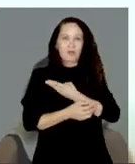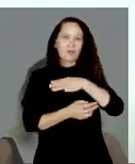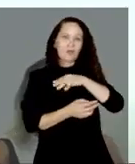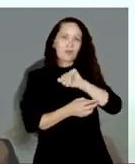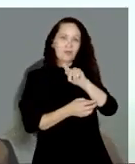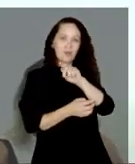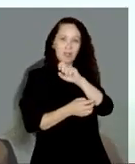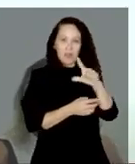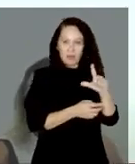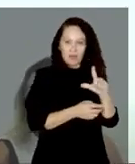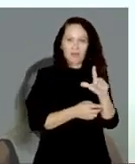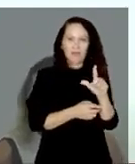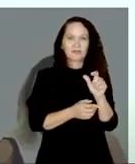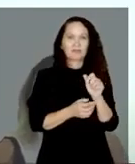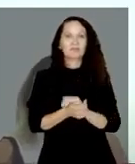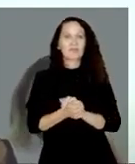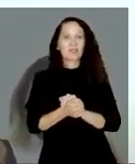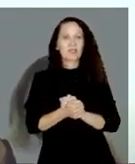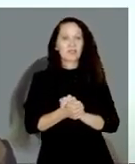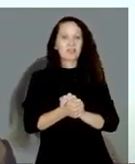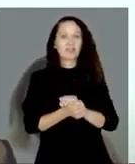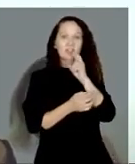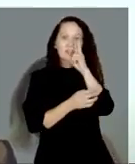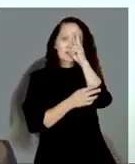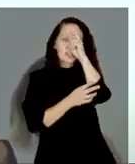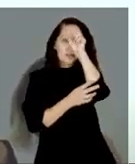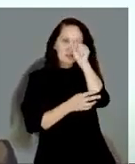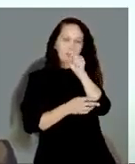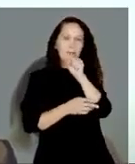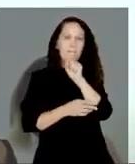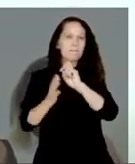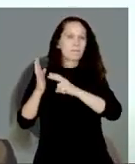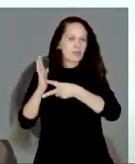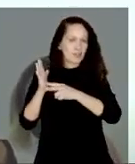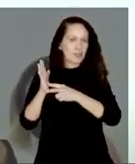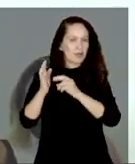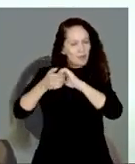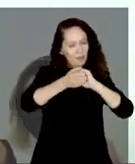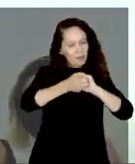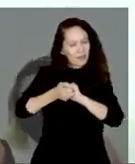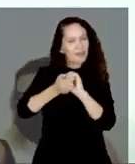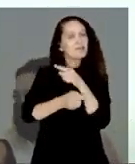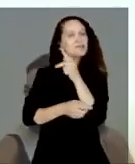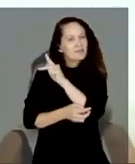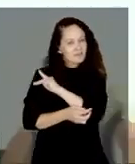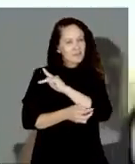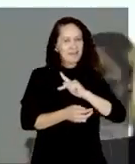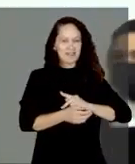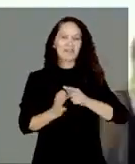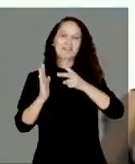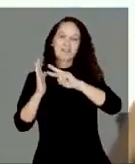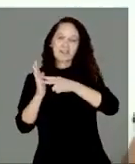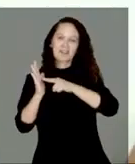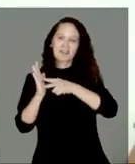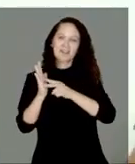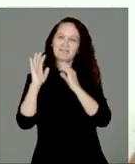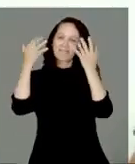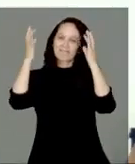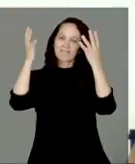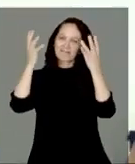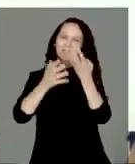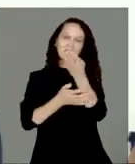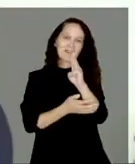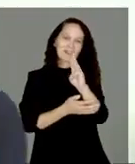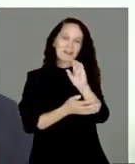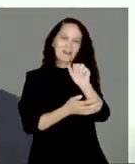funcionários do sindicato. Quero cumprimentar aqui meu querido presidente Lula, nossa grande esperança de recuperar o